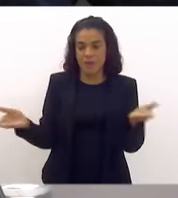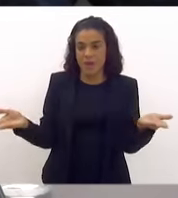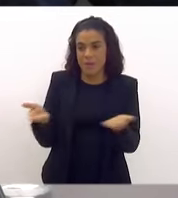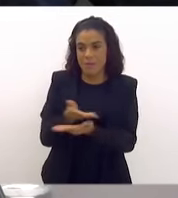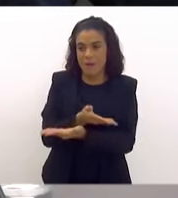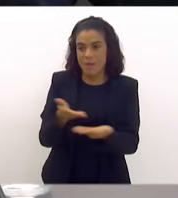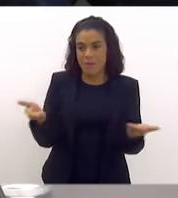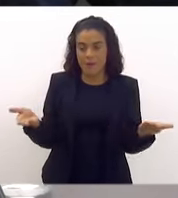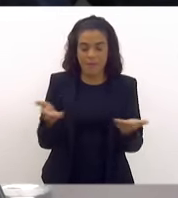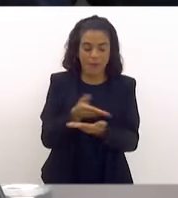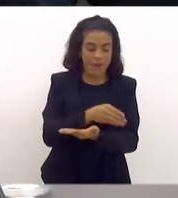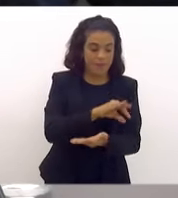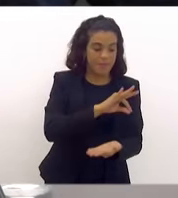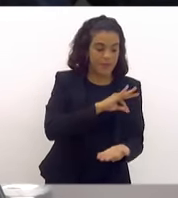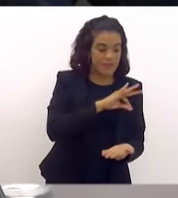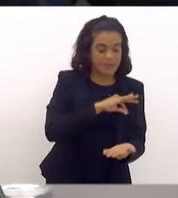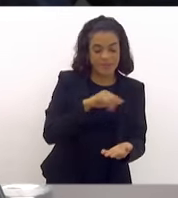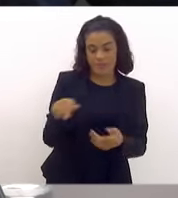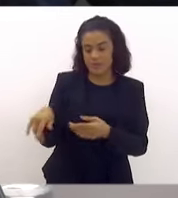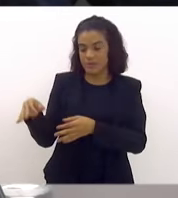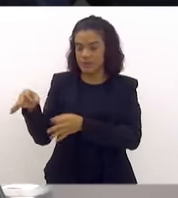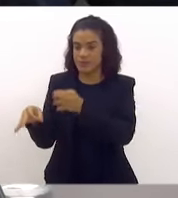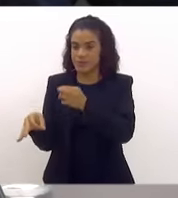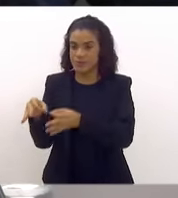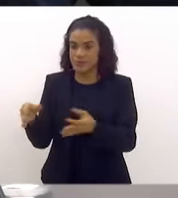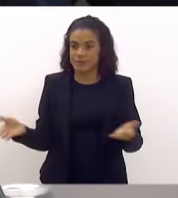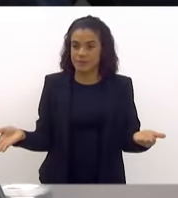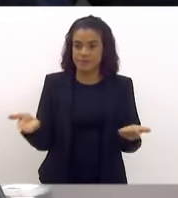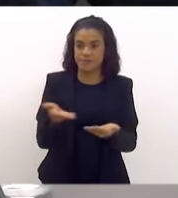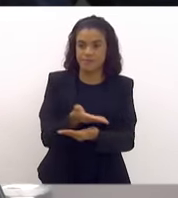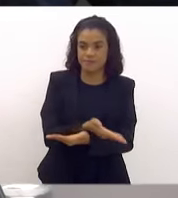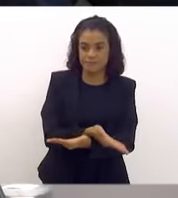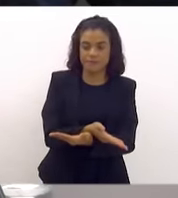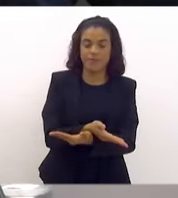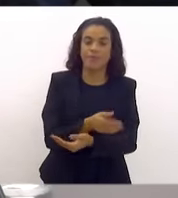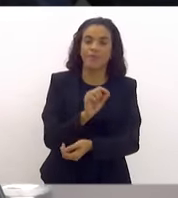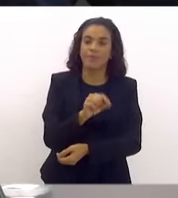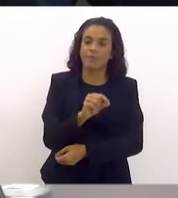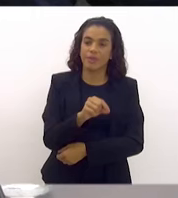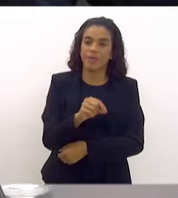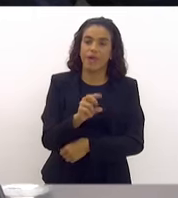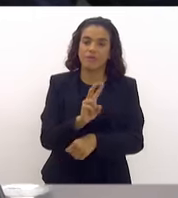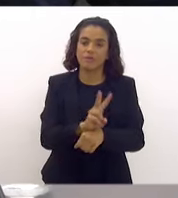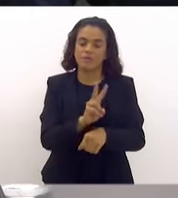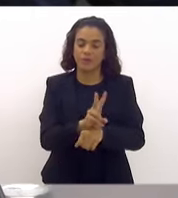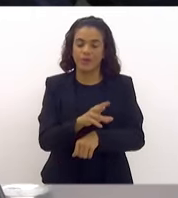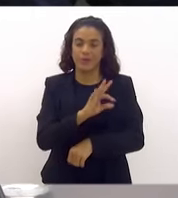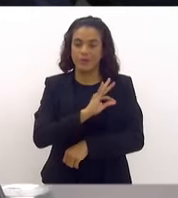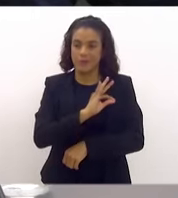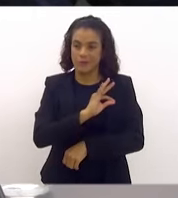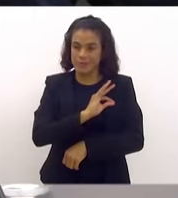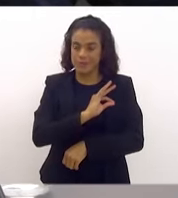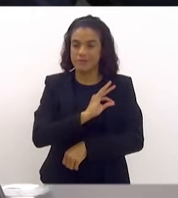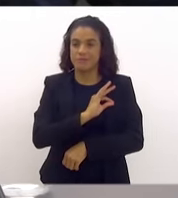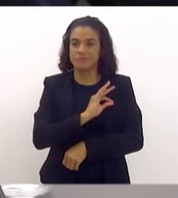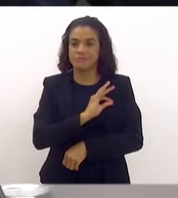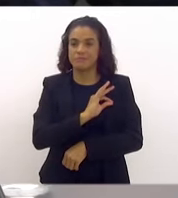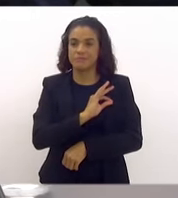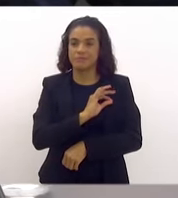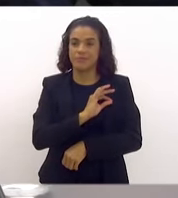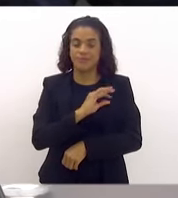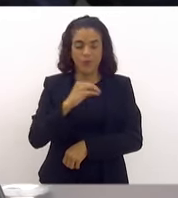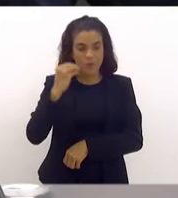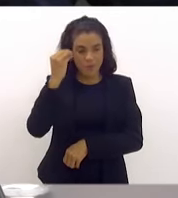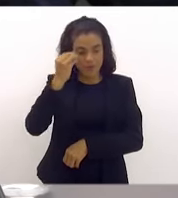uma ação com a polícia civil no sentido de dar aos policiais aos inspetores de polícia eh um uma